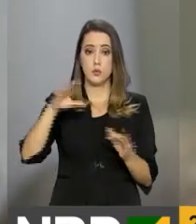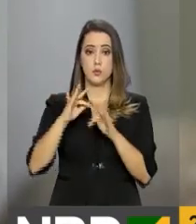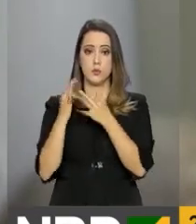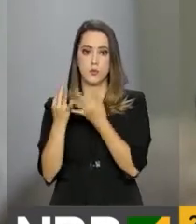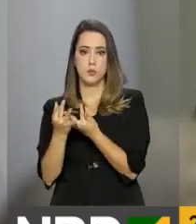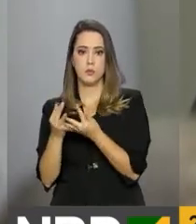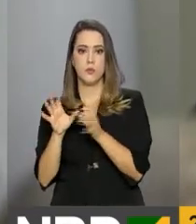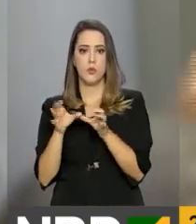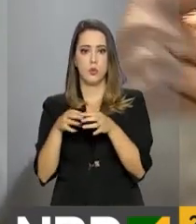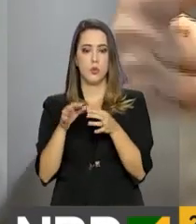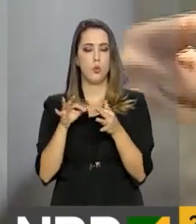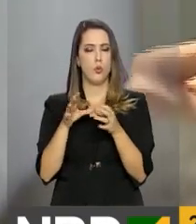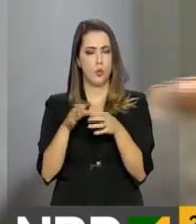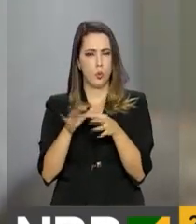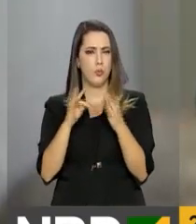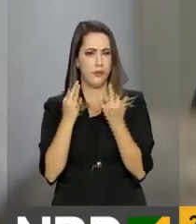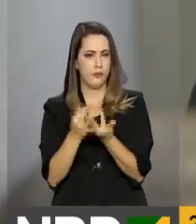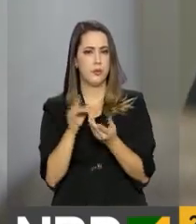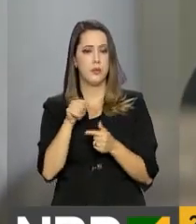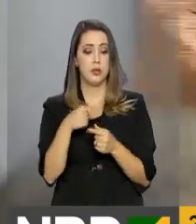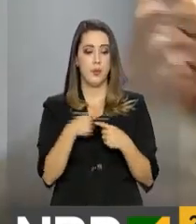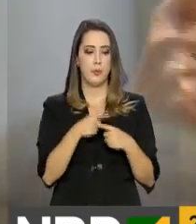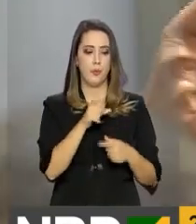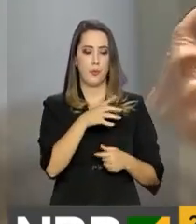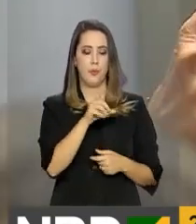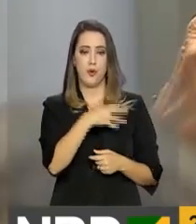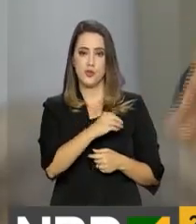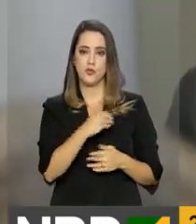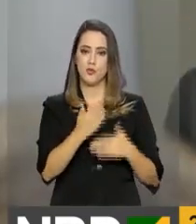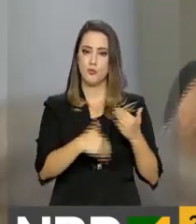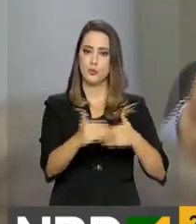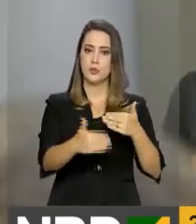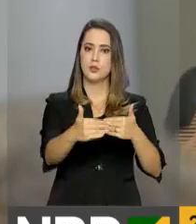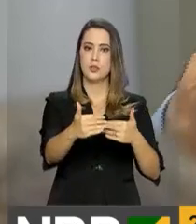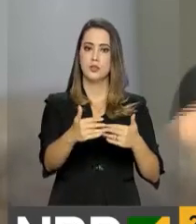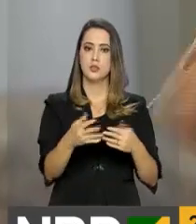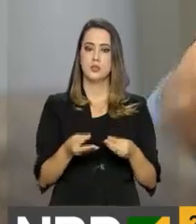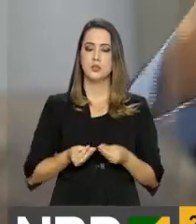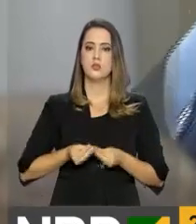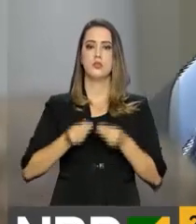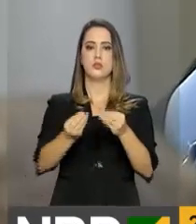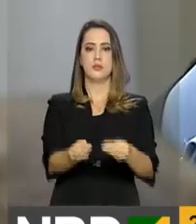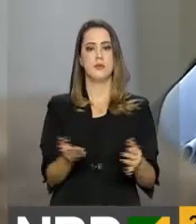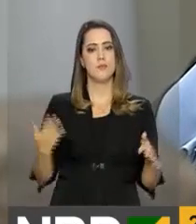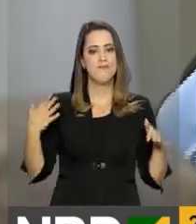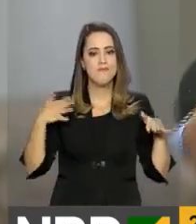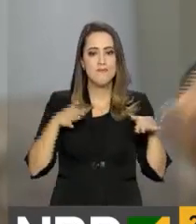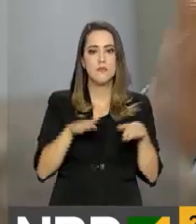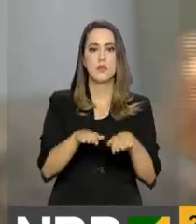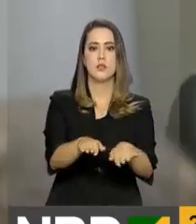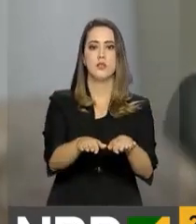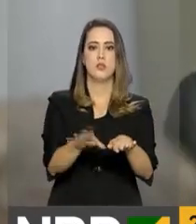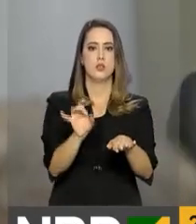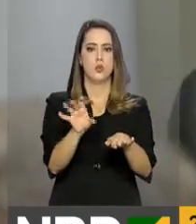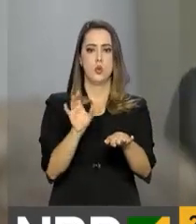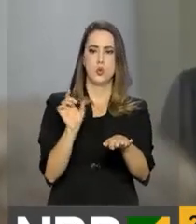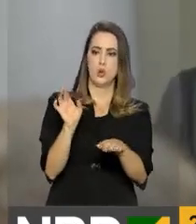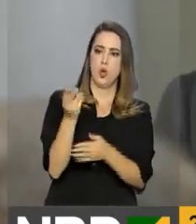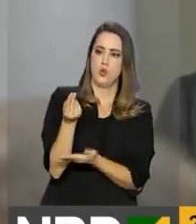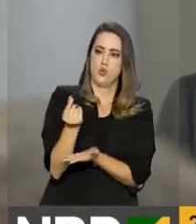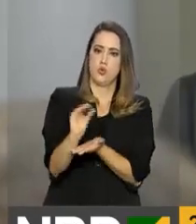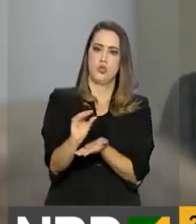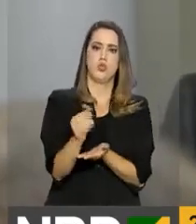Família. E com isso eles progridem. É porque a progressão é que vai dar a verdadeira inclusão. Não é apenas a assistência